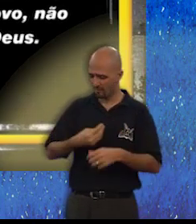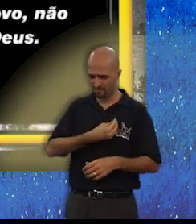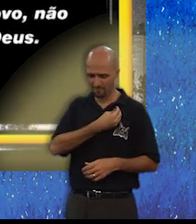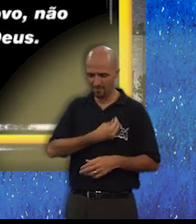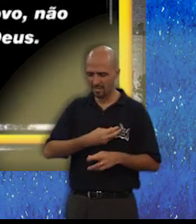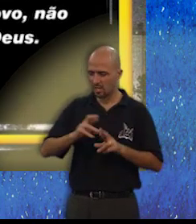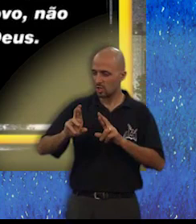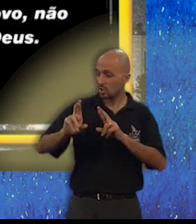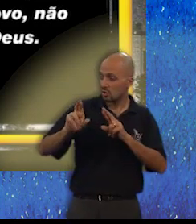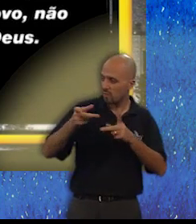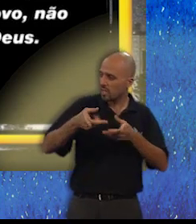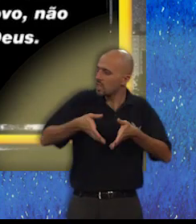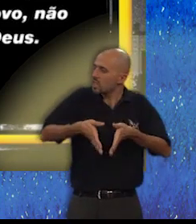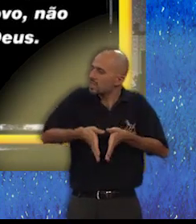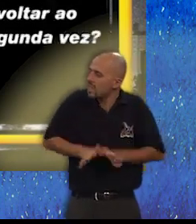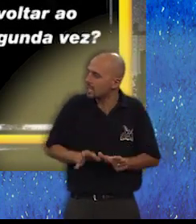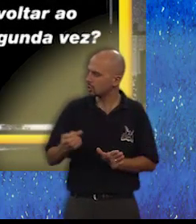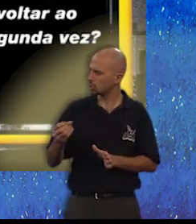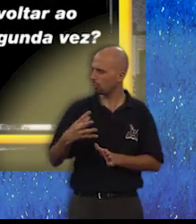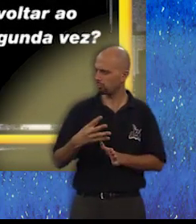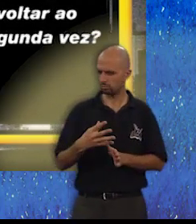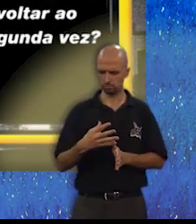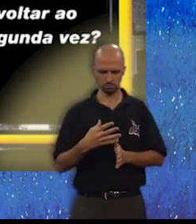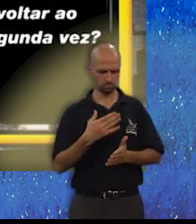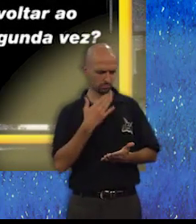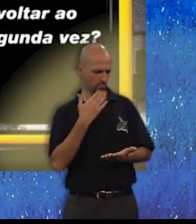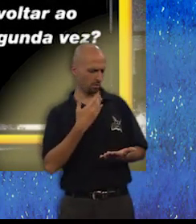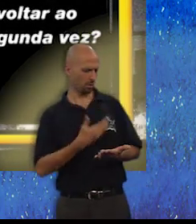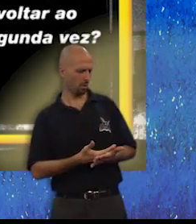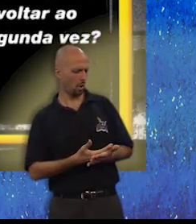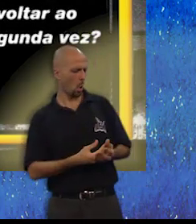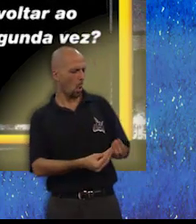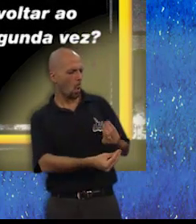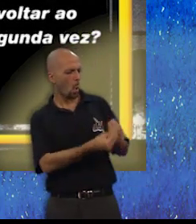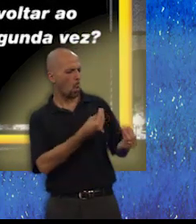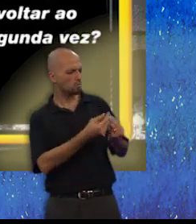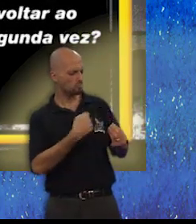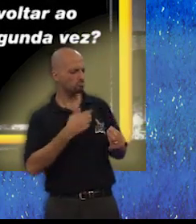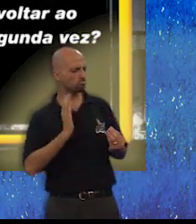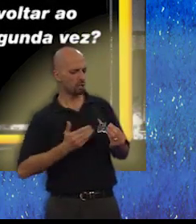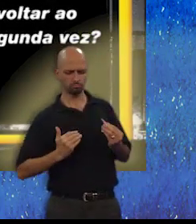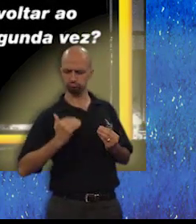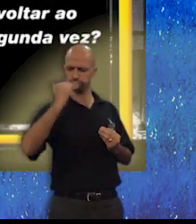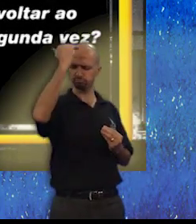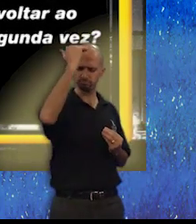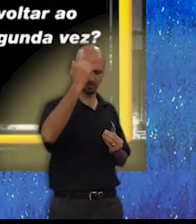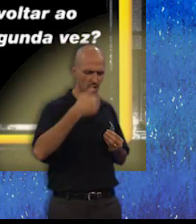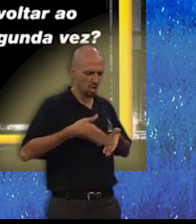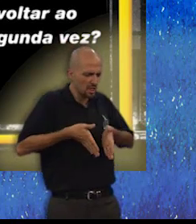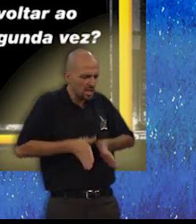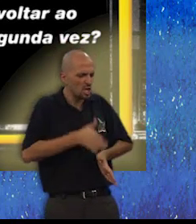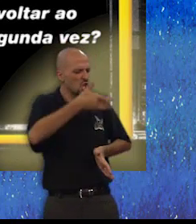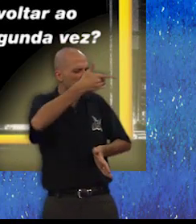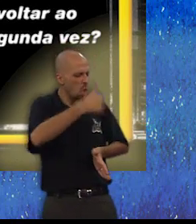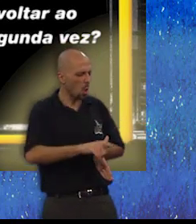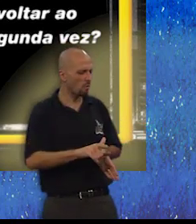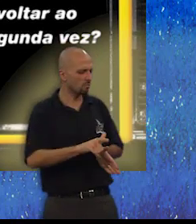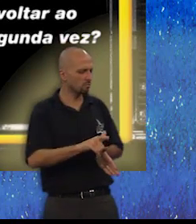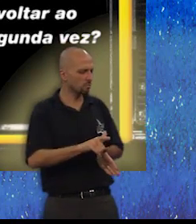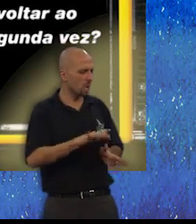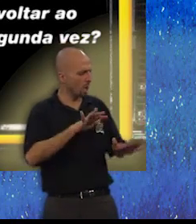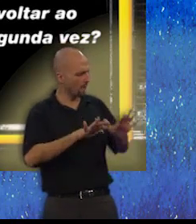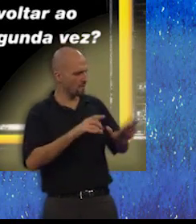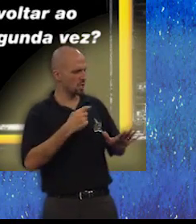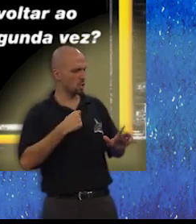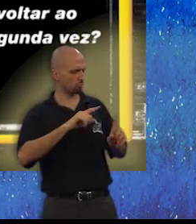não pode ver o reino de Deus. Perguntou-lhe Nicodemos: como pode um homem nascer sendo velho? Pode porventura voltar